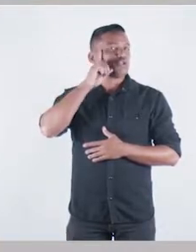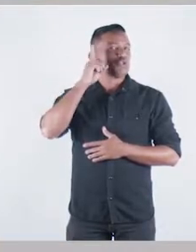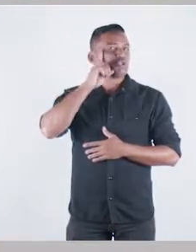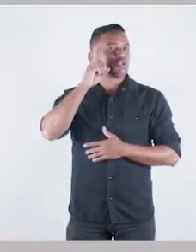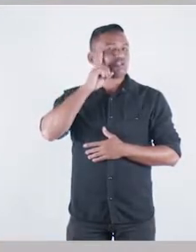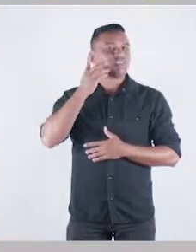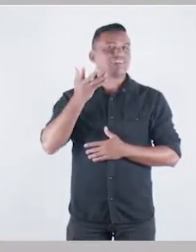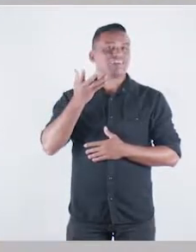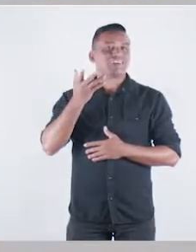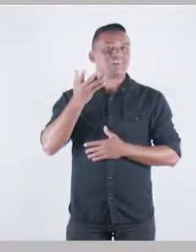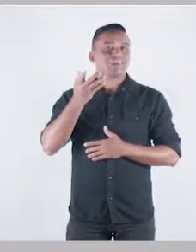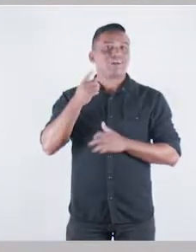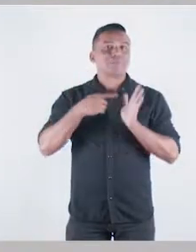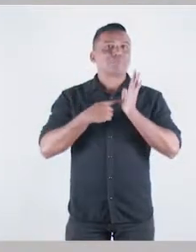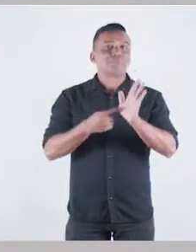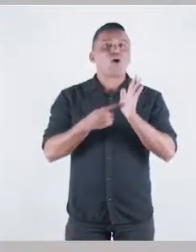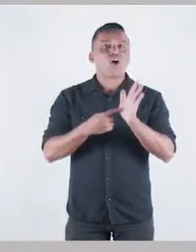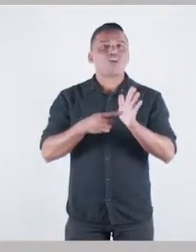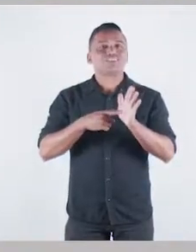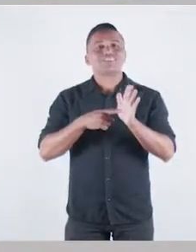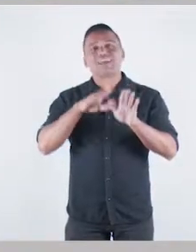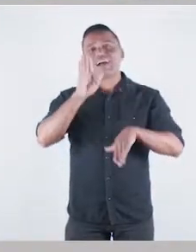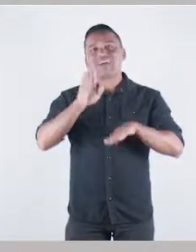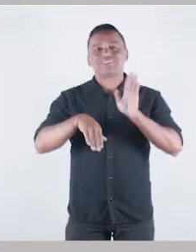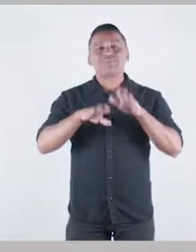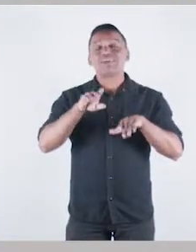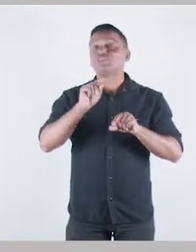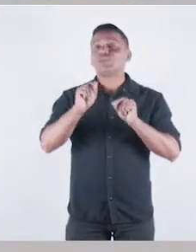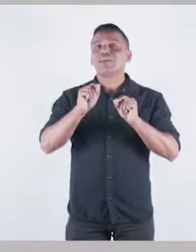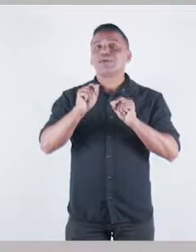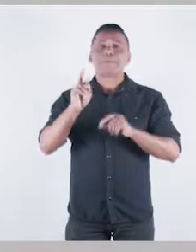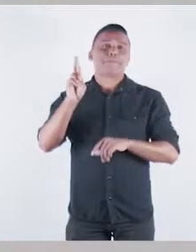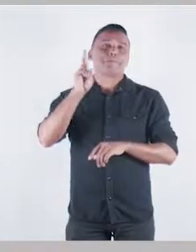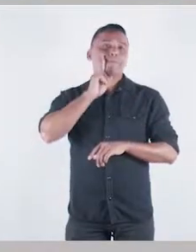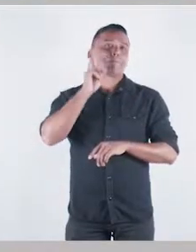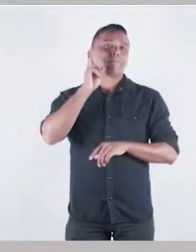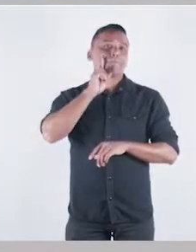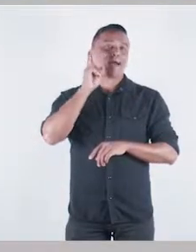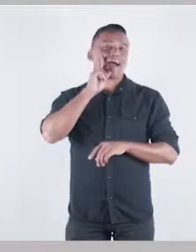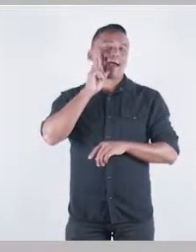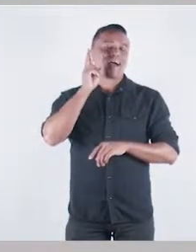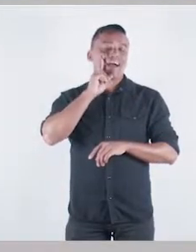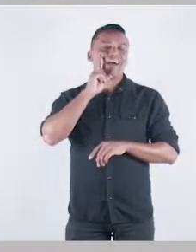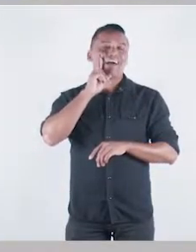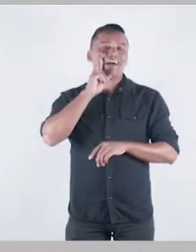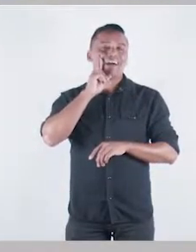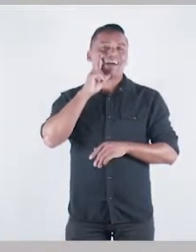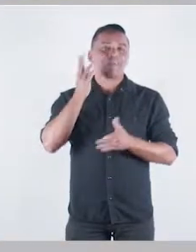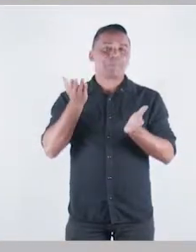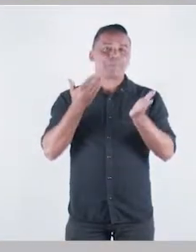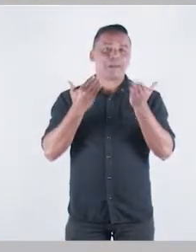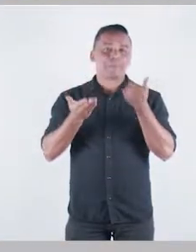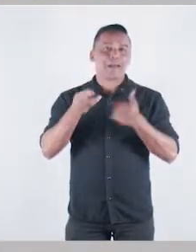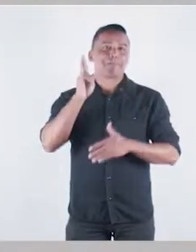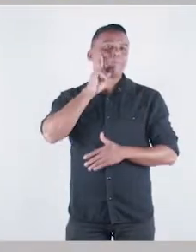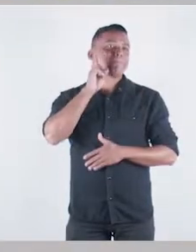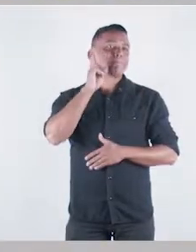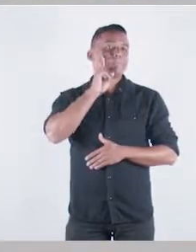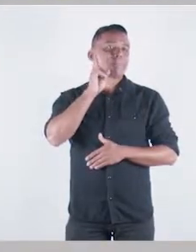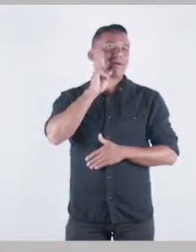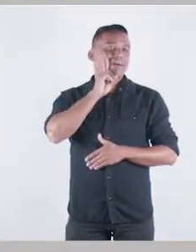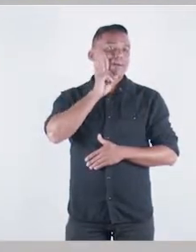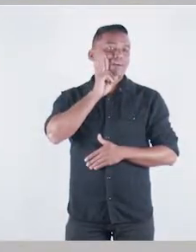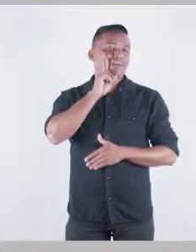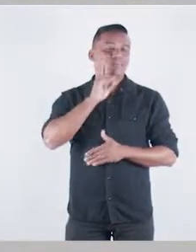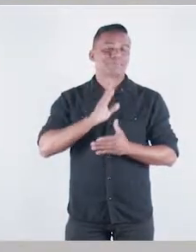elas emanam muitas vezes do bar, né? Mas não é o nosso caso. E